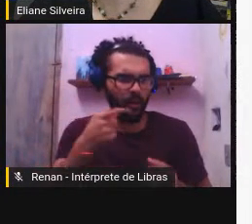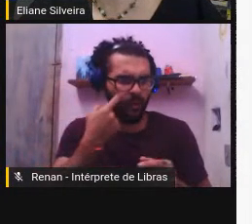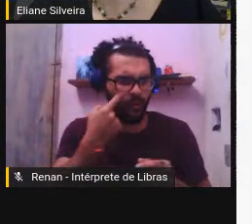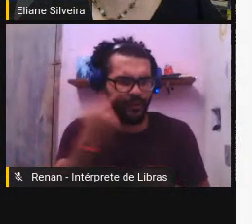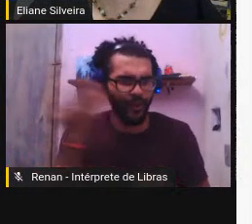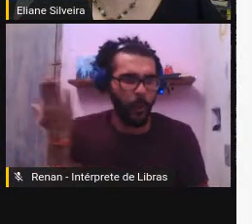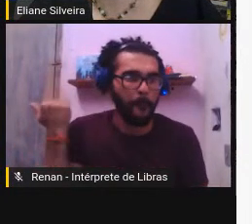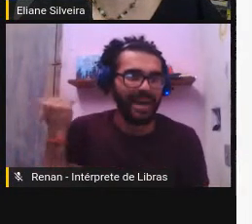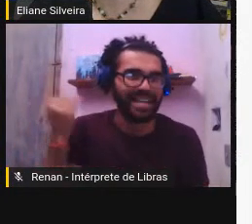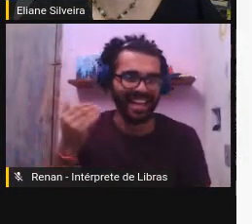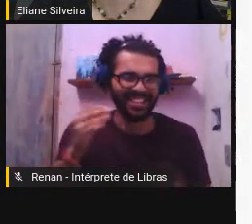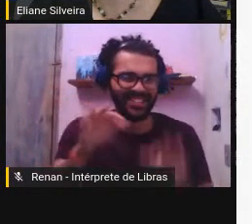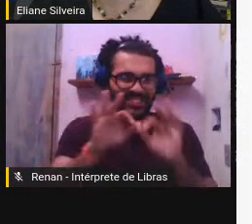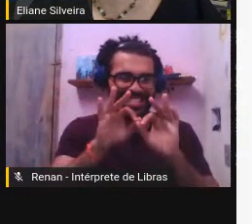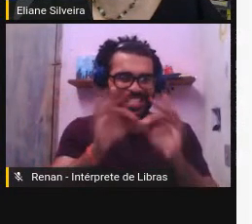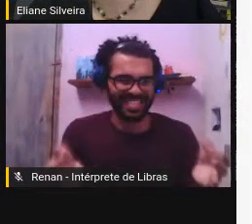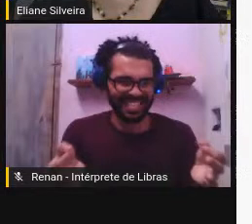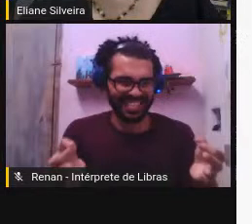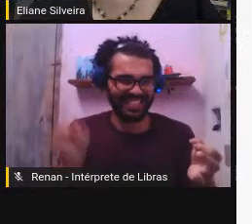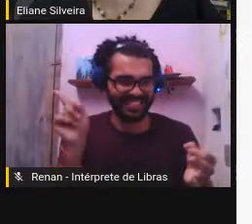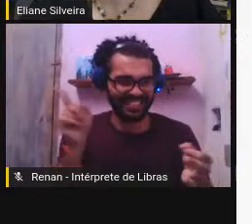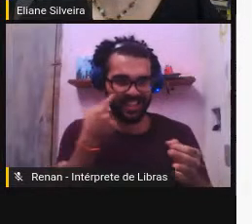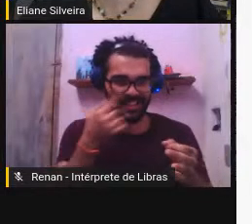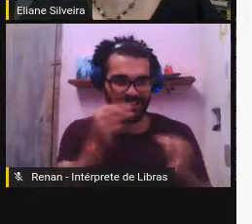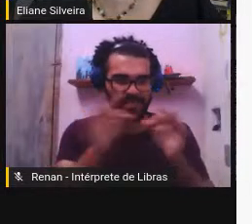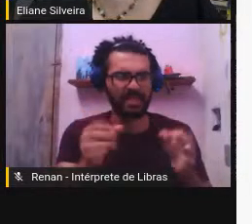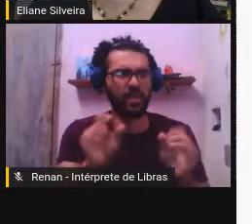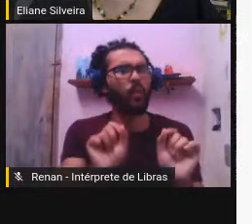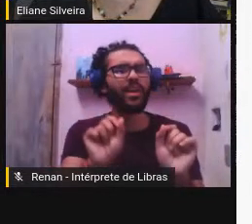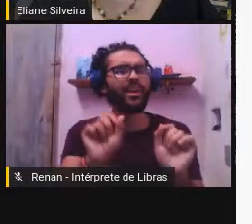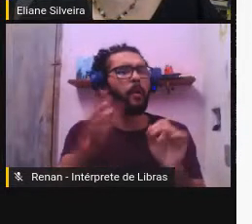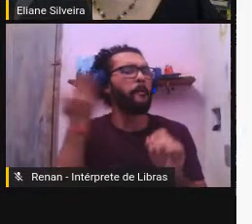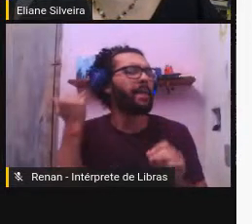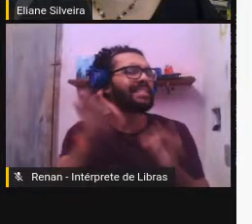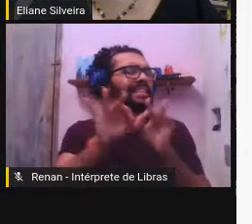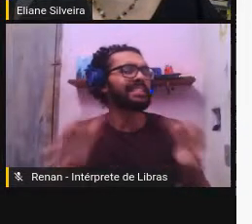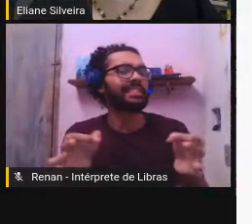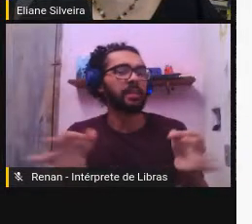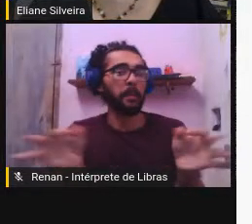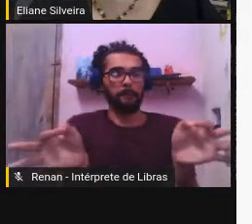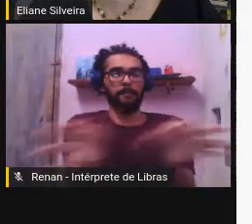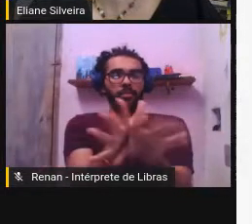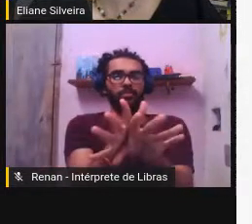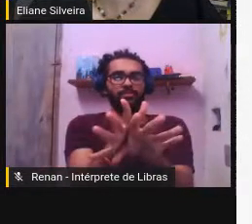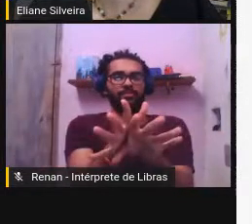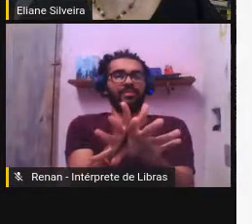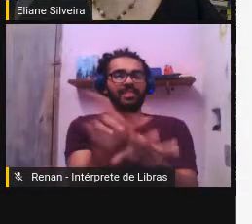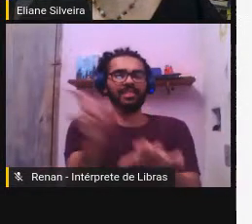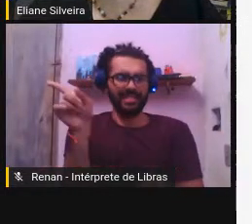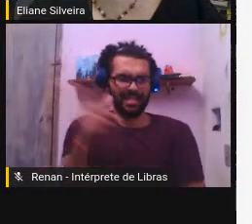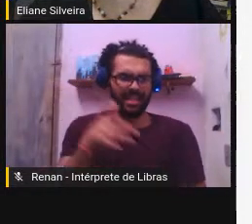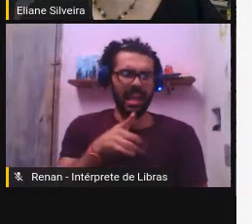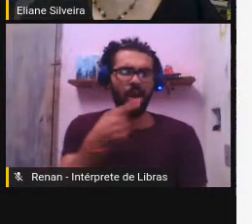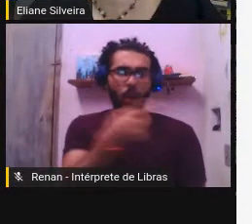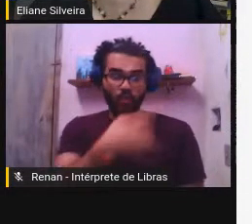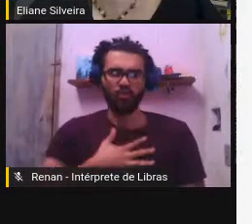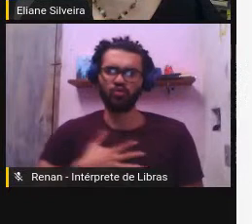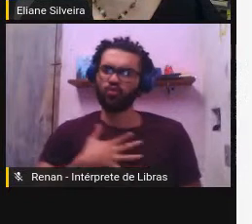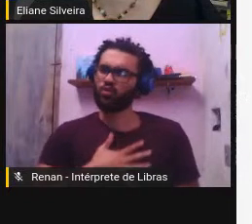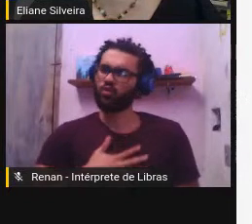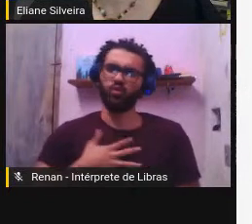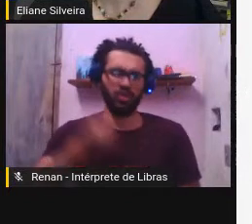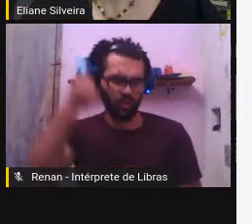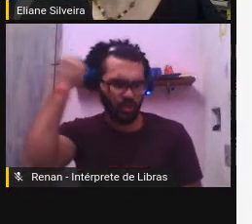particularmente lhe otorga para designar algo que é passado e acabado no passado a forma preferida por ele em muitos momentos dessa